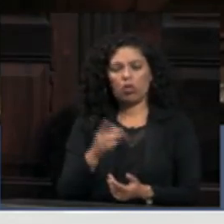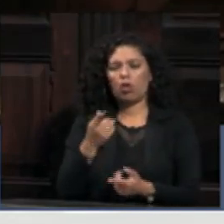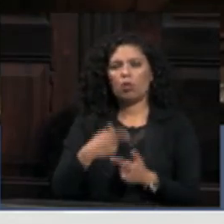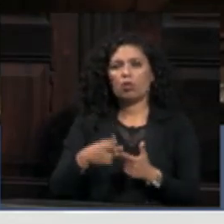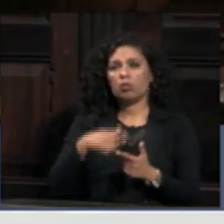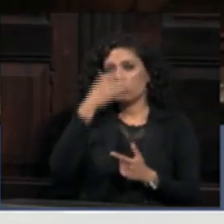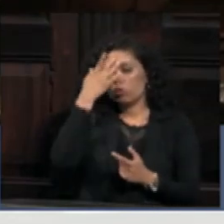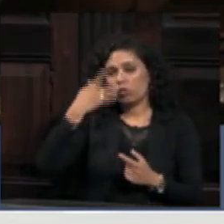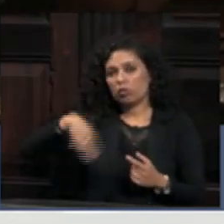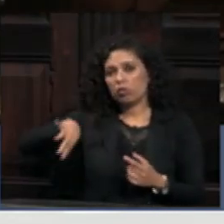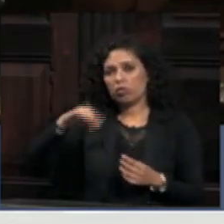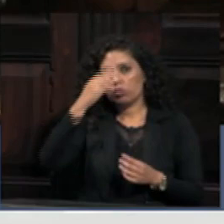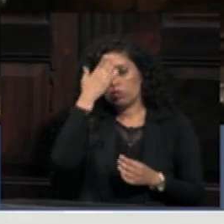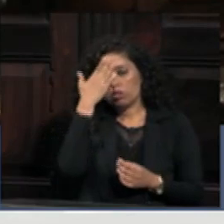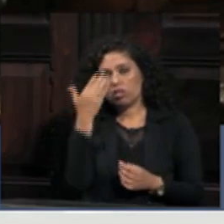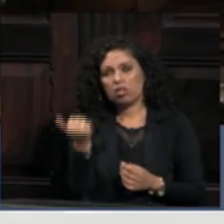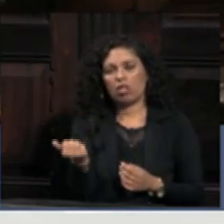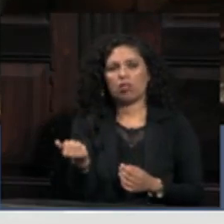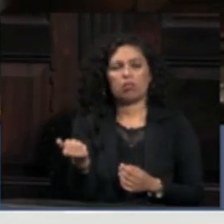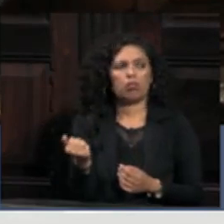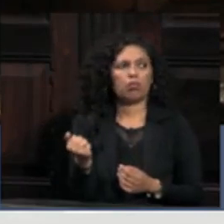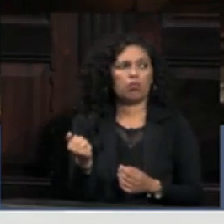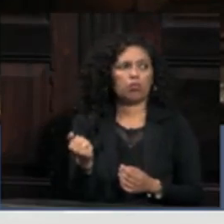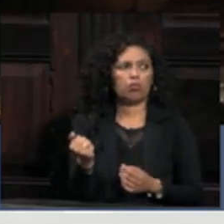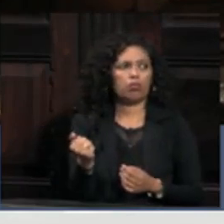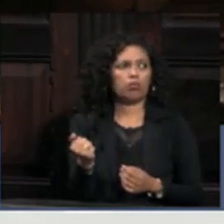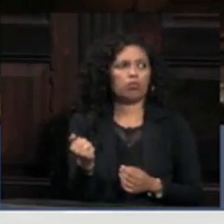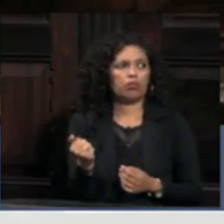sabem, e isso não é